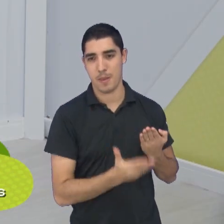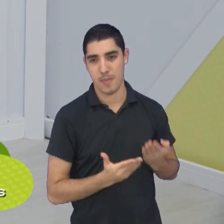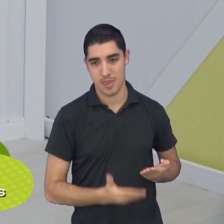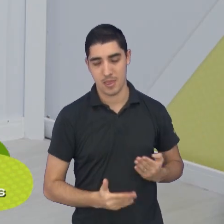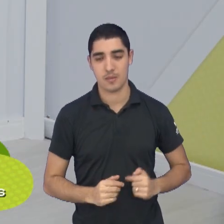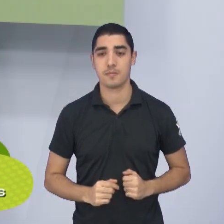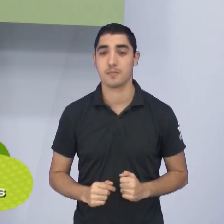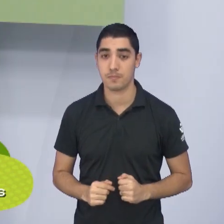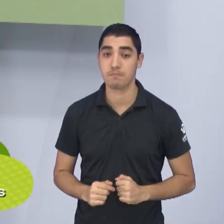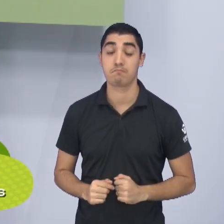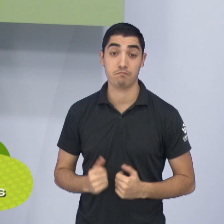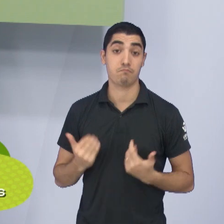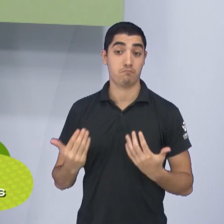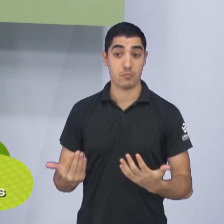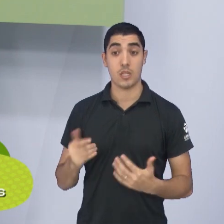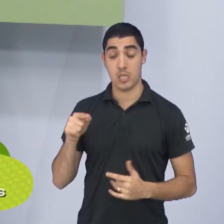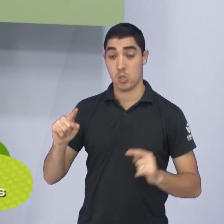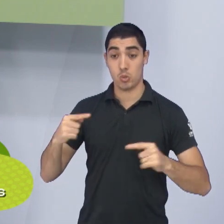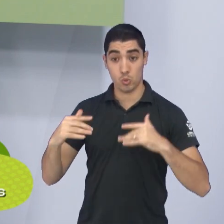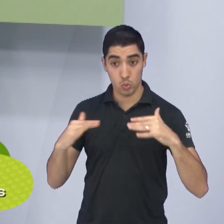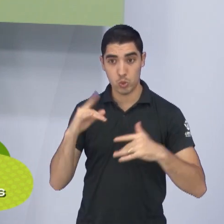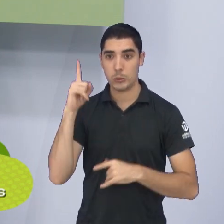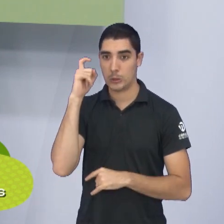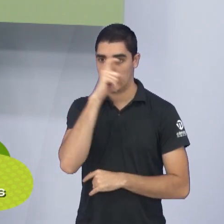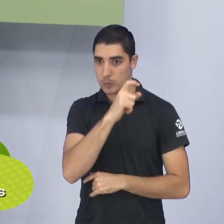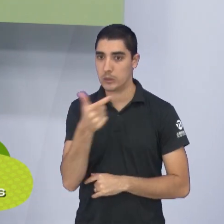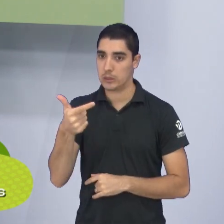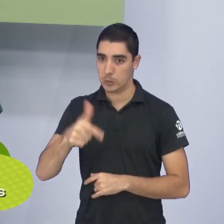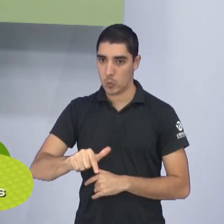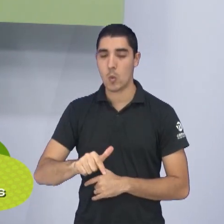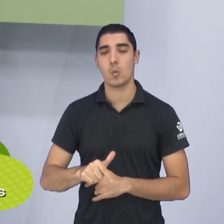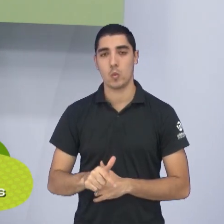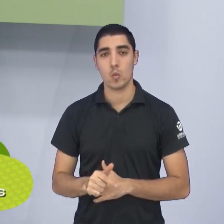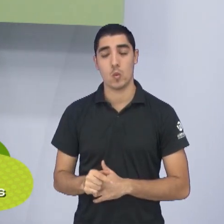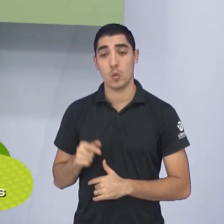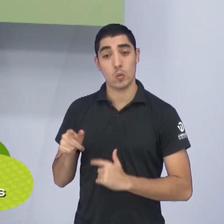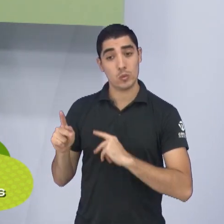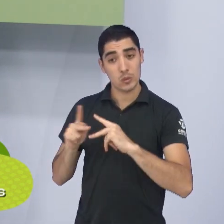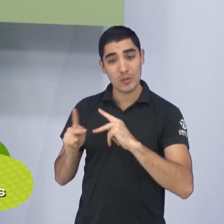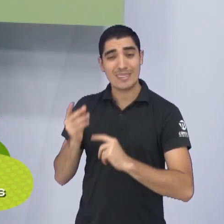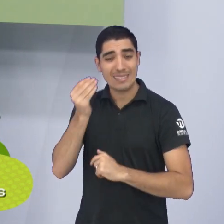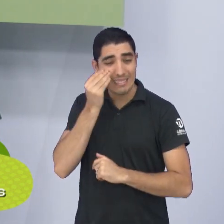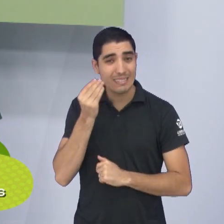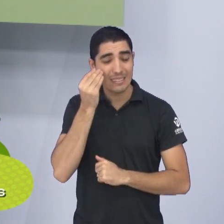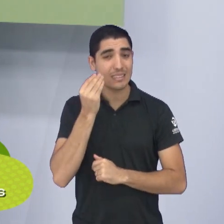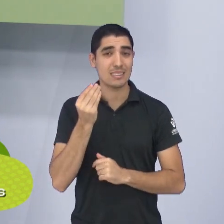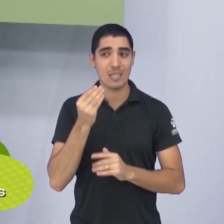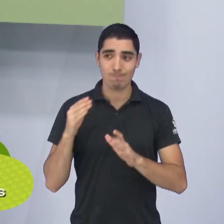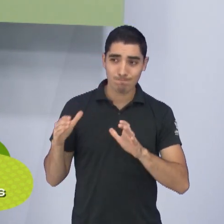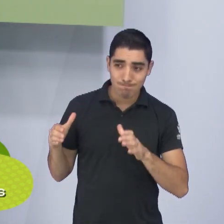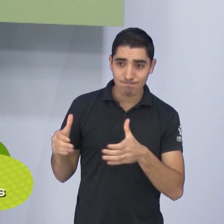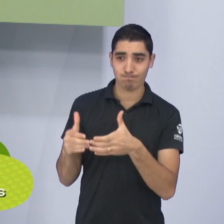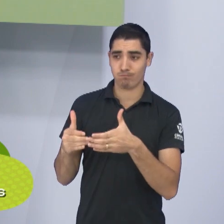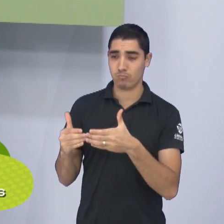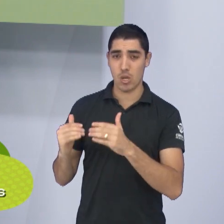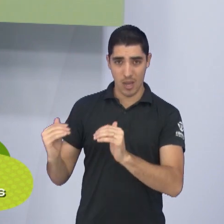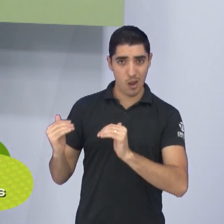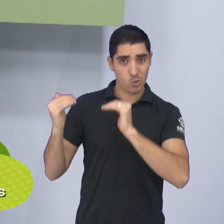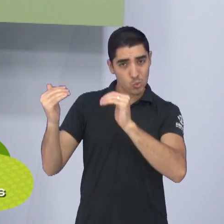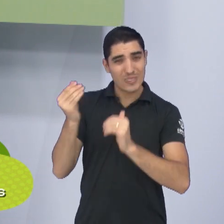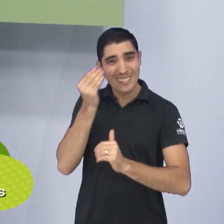Brunão. Vai ser mais um jogo difícil para o São José que está tentando aí encaixar o jogo nesse campeonato adulto aí da